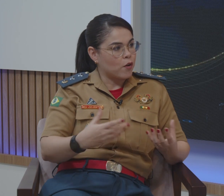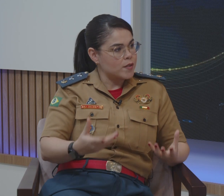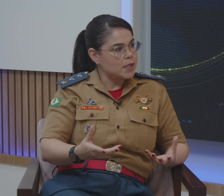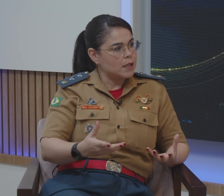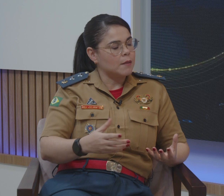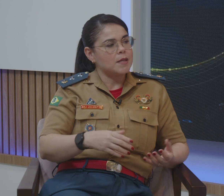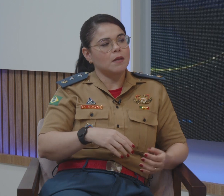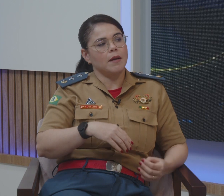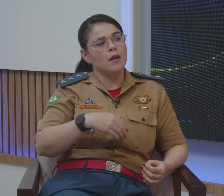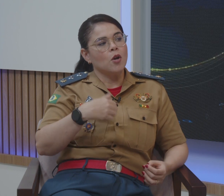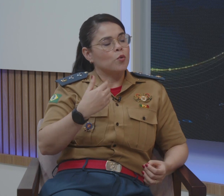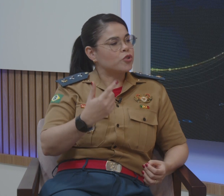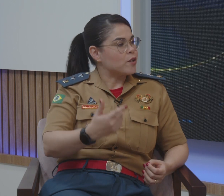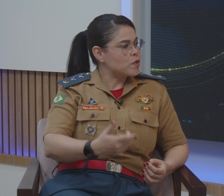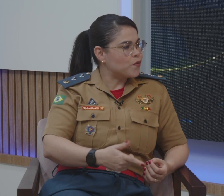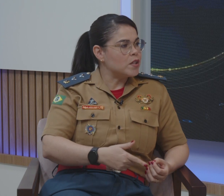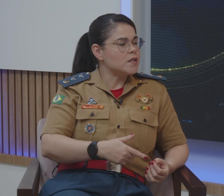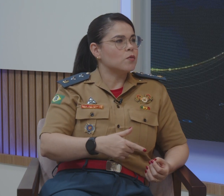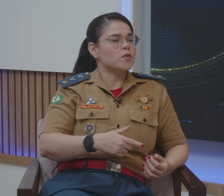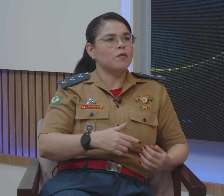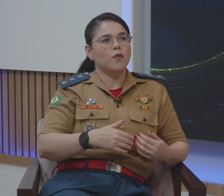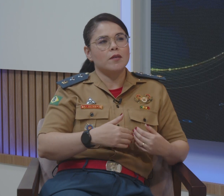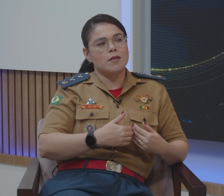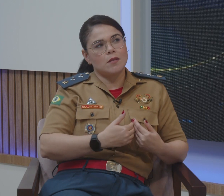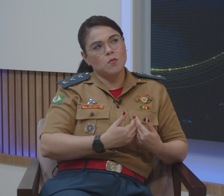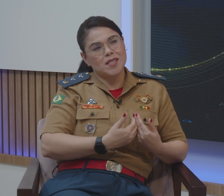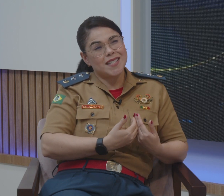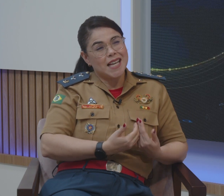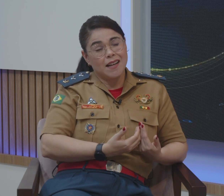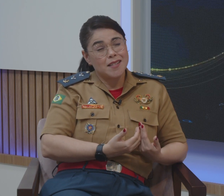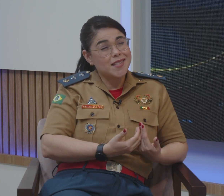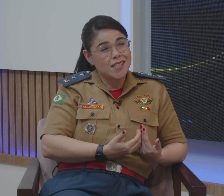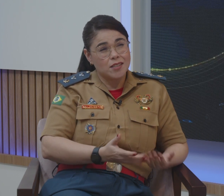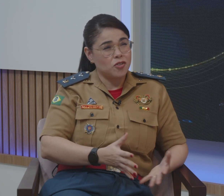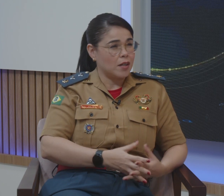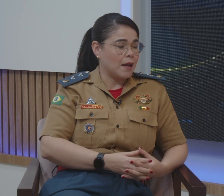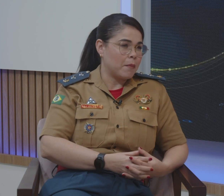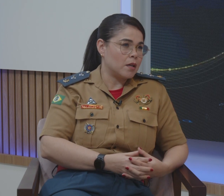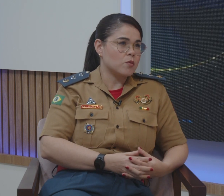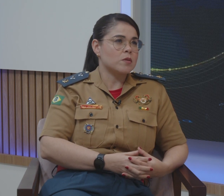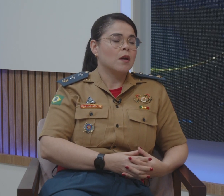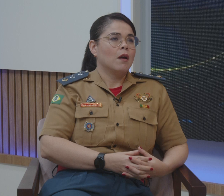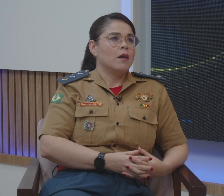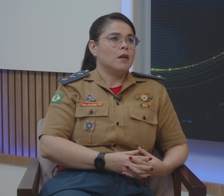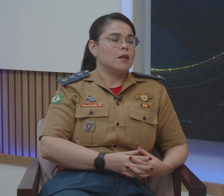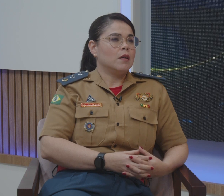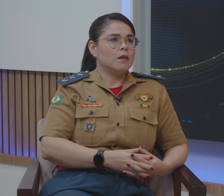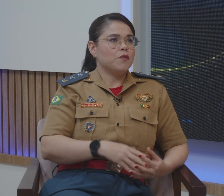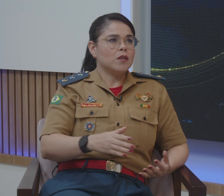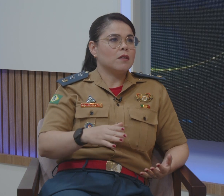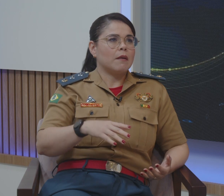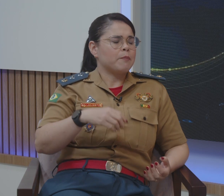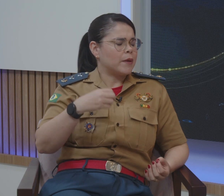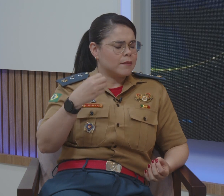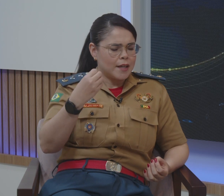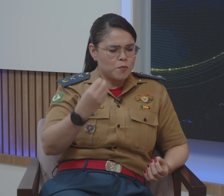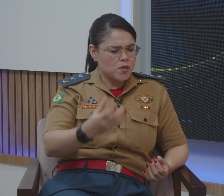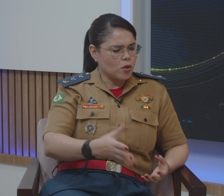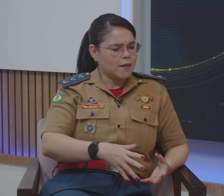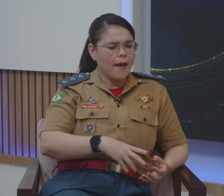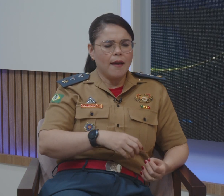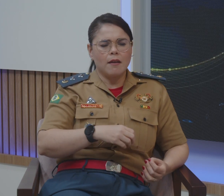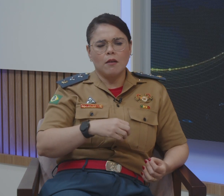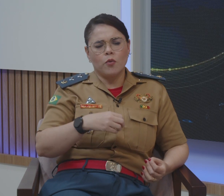vestibular prova escrita, mas também os testes físicos, que foi assim uma saga insana de treinamentos, e enfim,